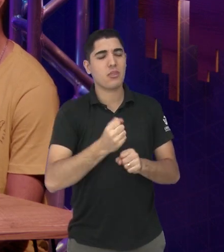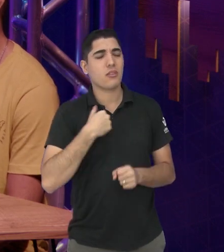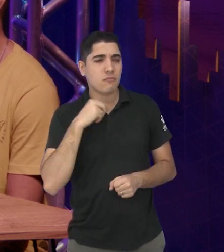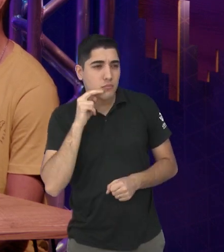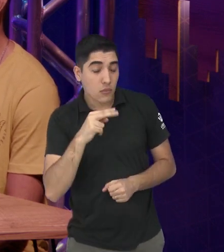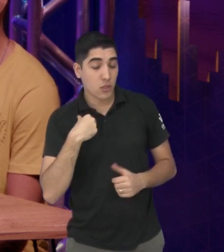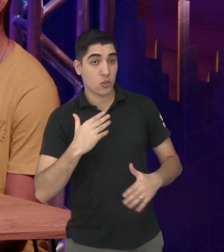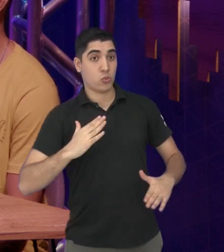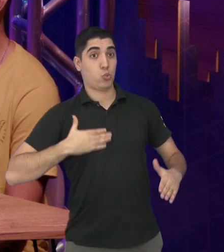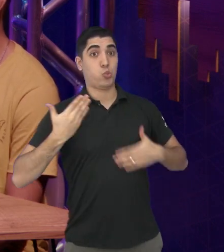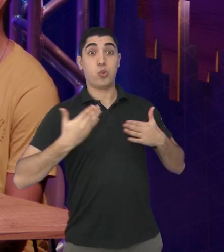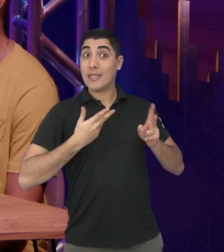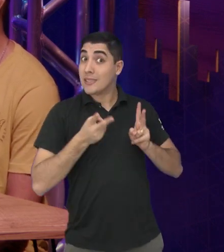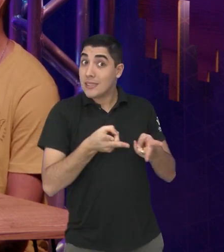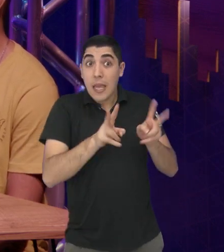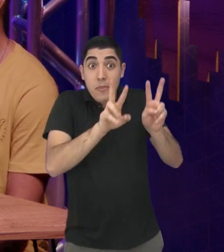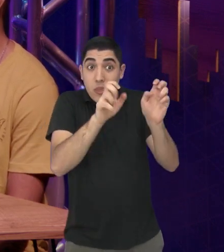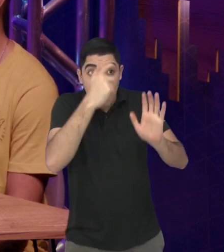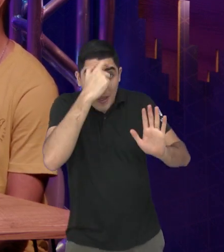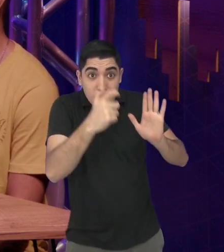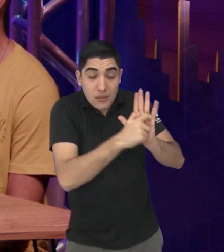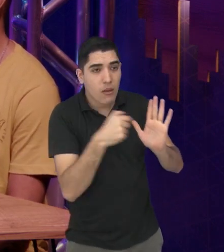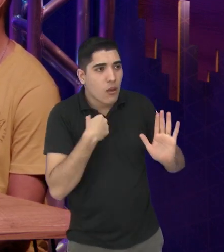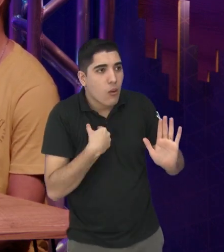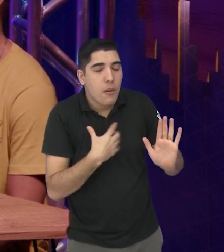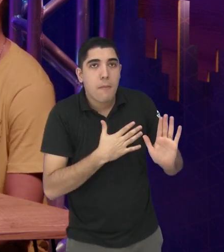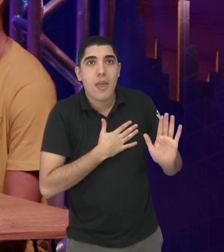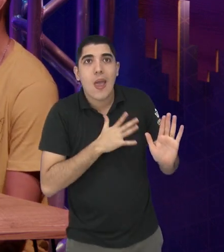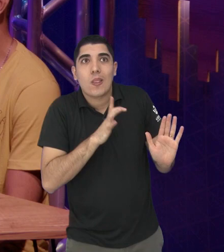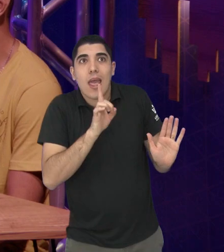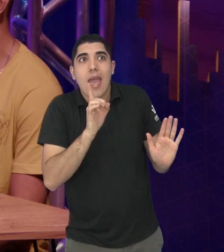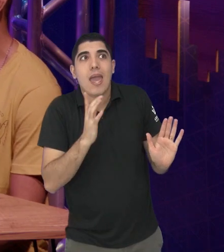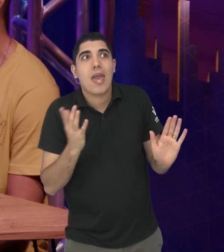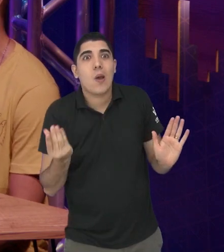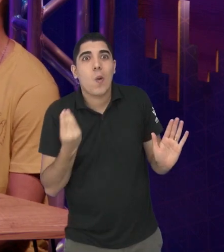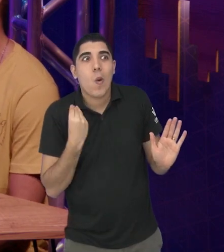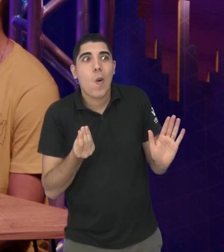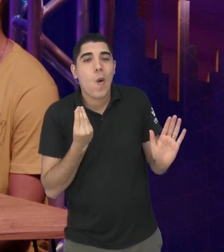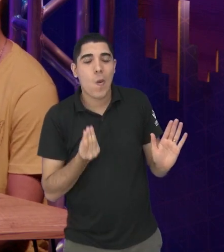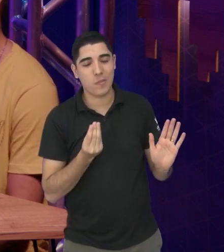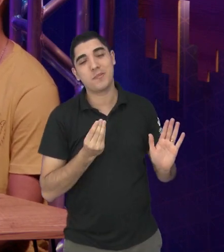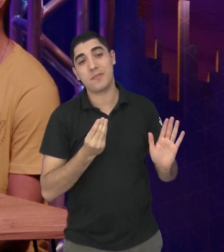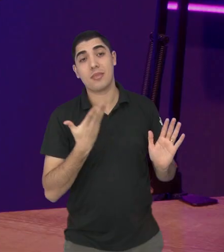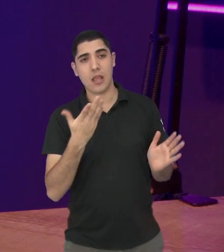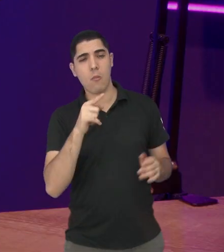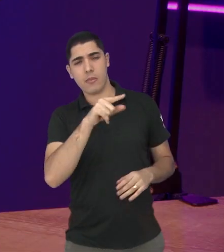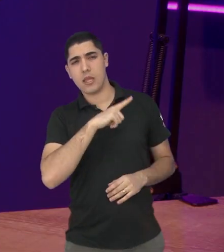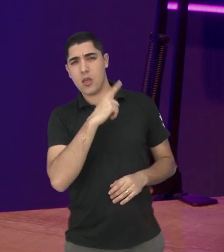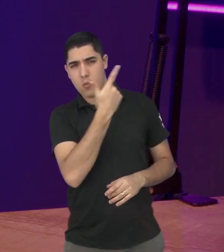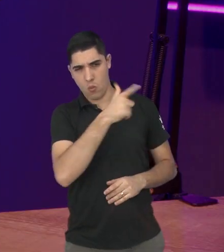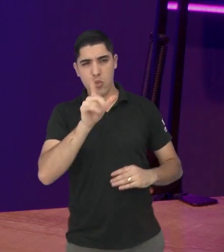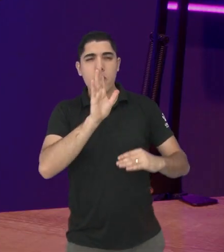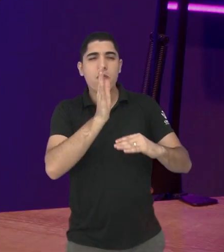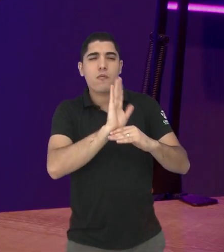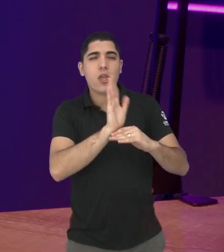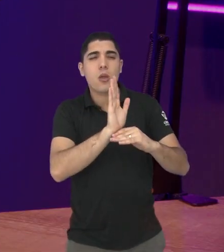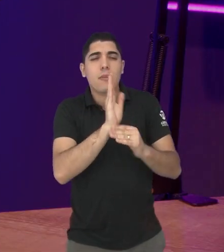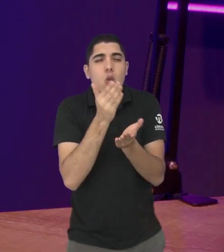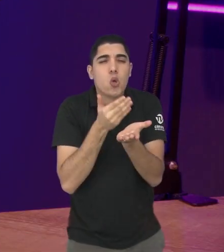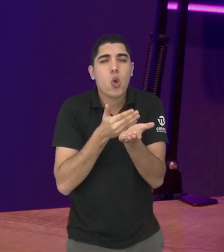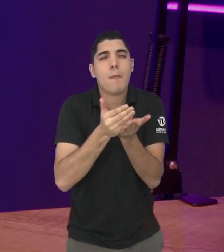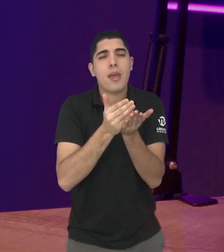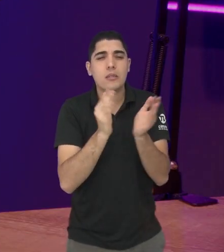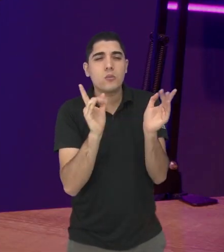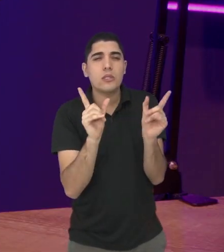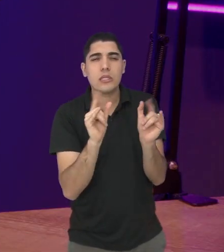sempre que eu vejo alguma coisa sobre inteligência artificial eu fico, meu Deus, olha isso. Aí, no caso, era um trailer